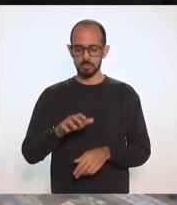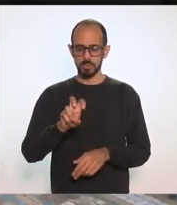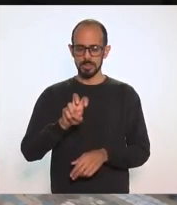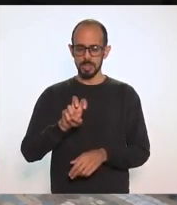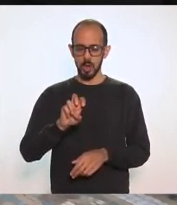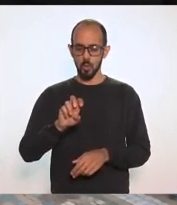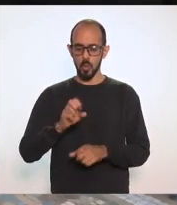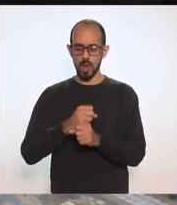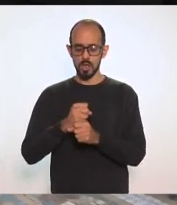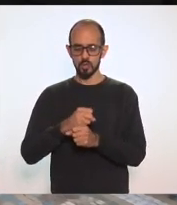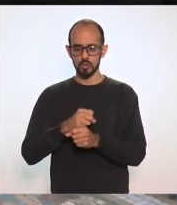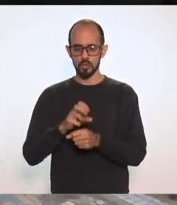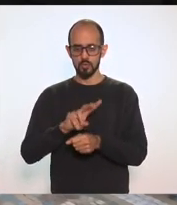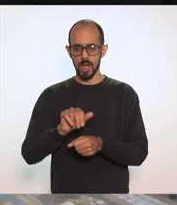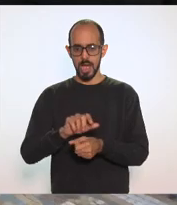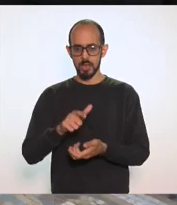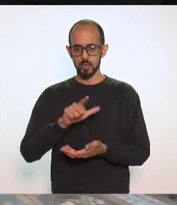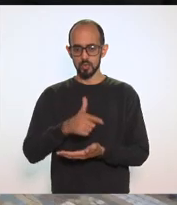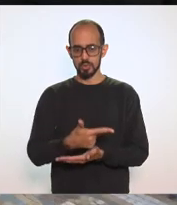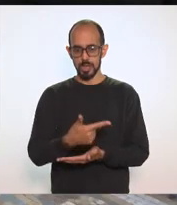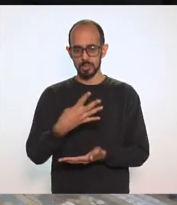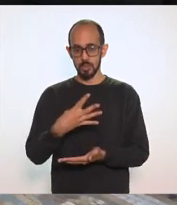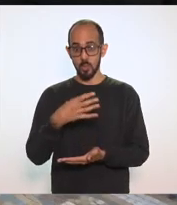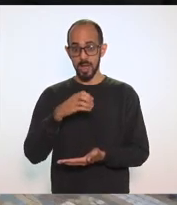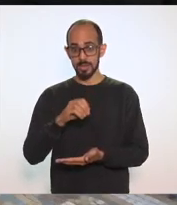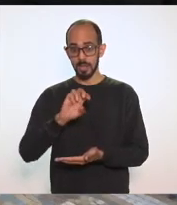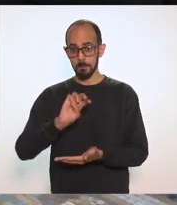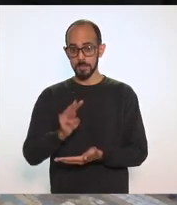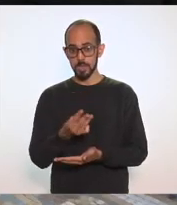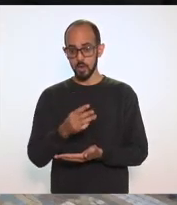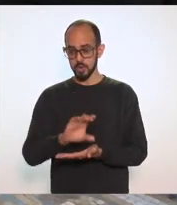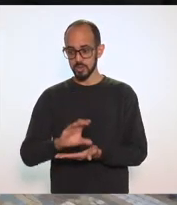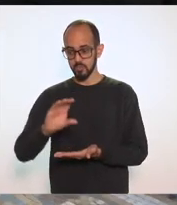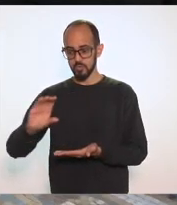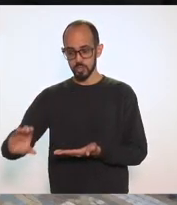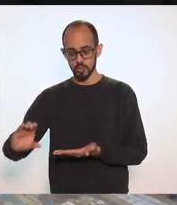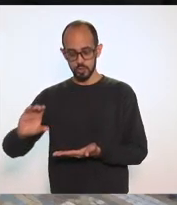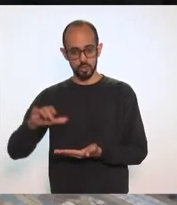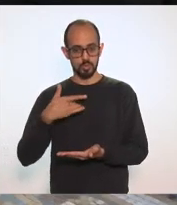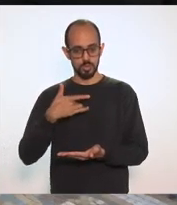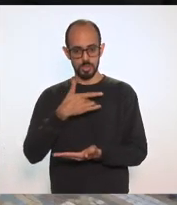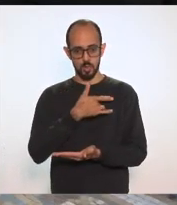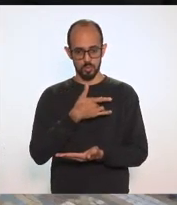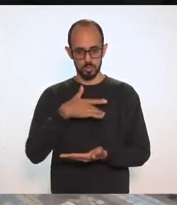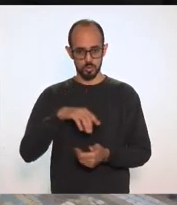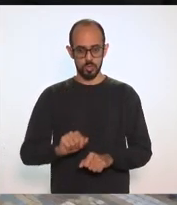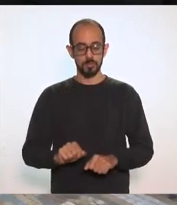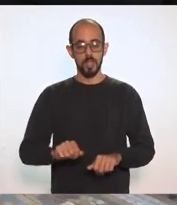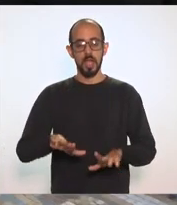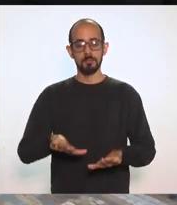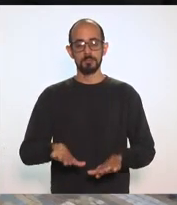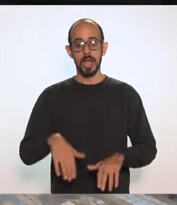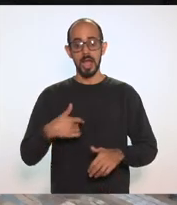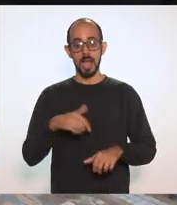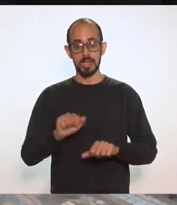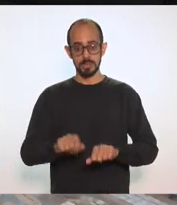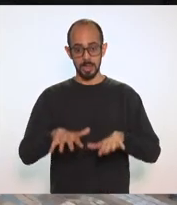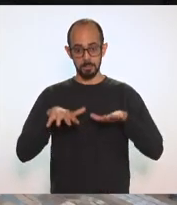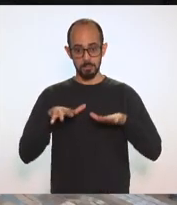investindo mais de 240 milhões. Ficou acertado que a Assembleia Legislativa manterá